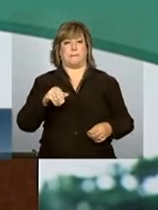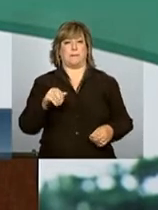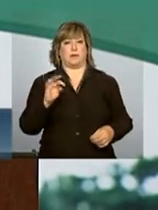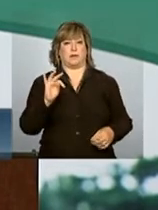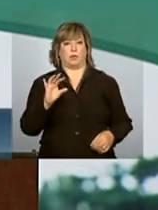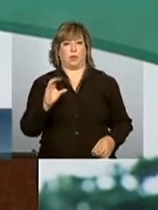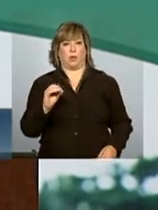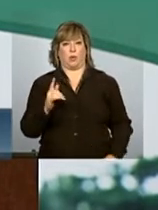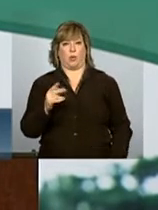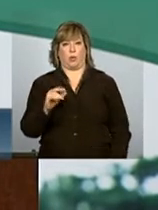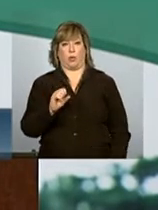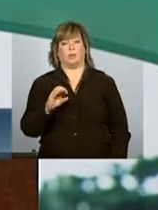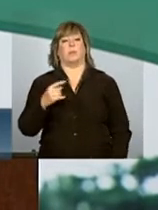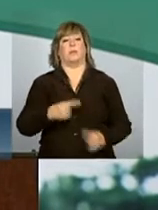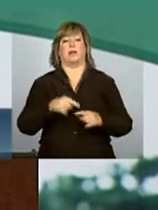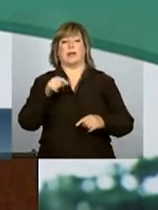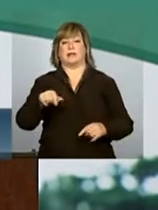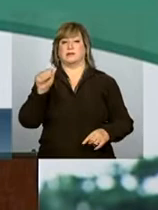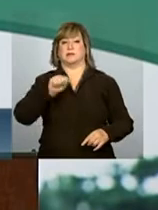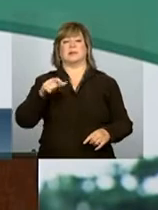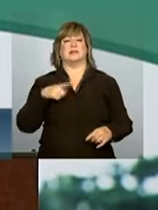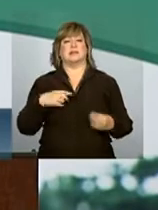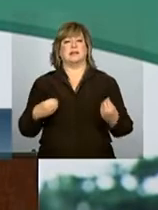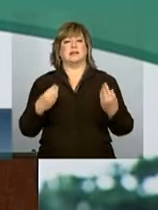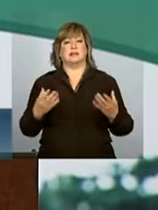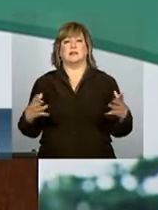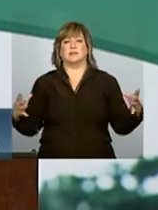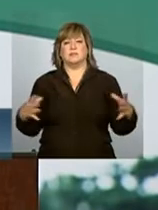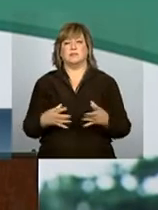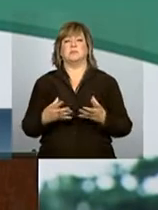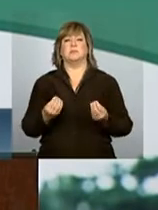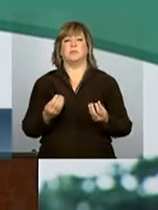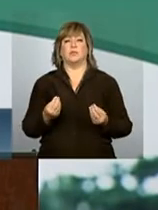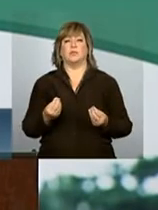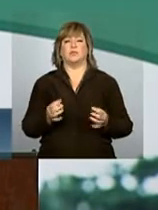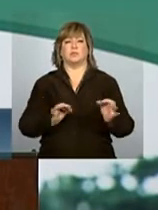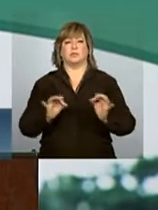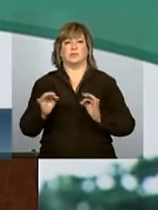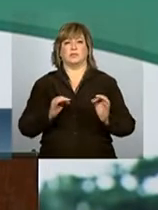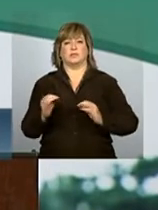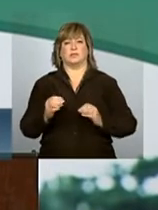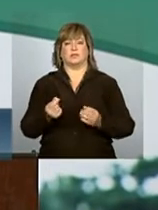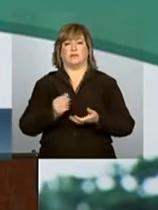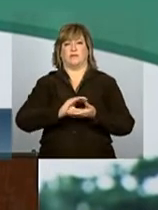essa associação tem trazido muitos investimentos para o nosso estado.